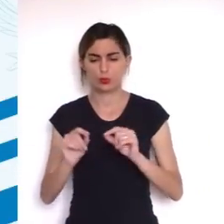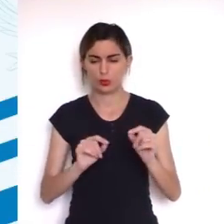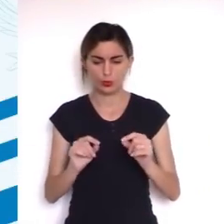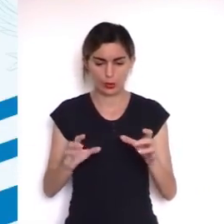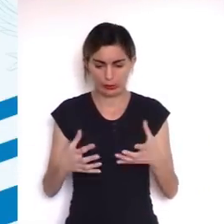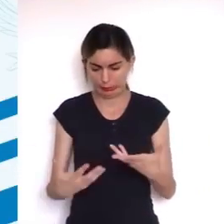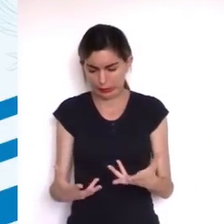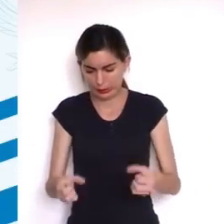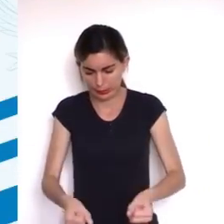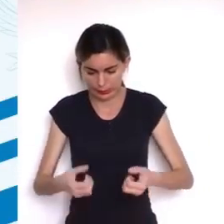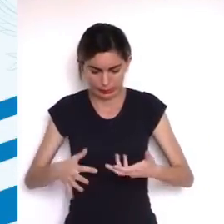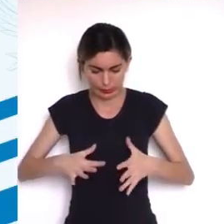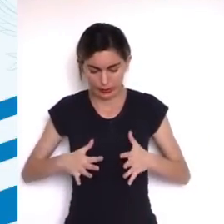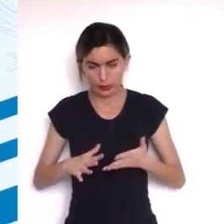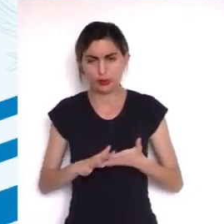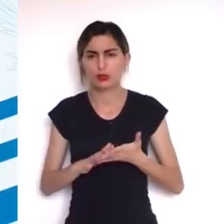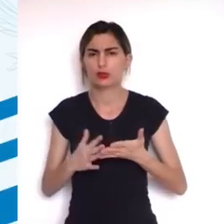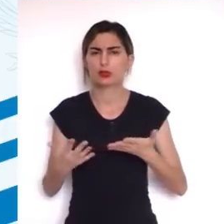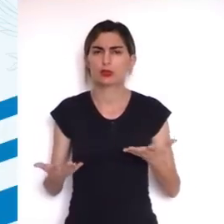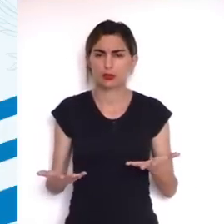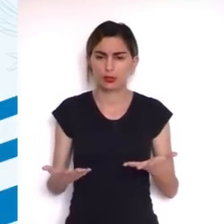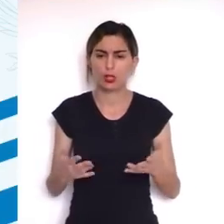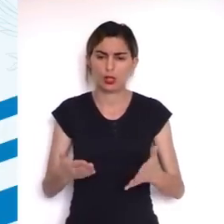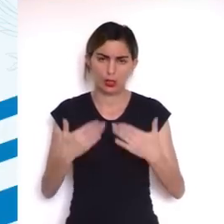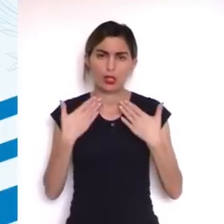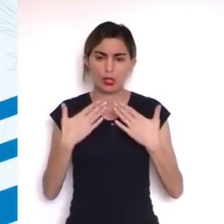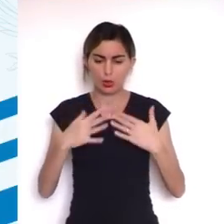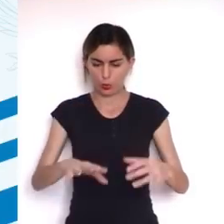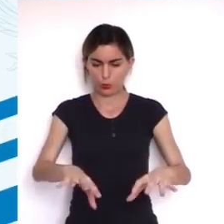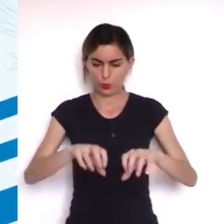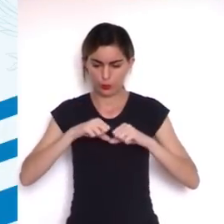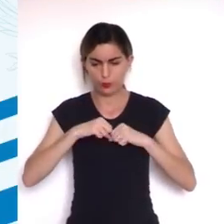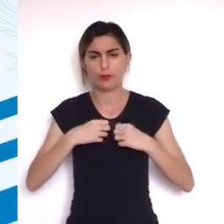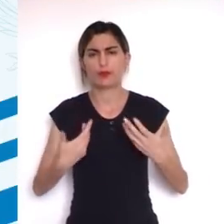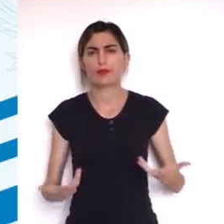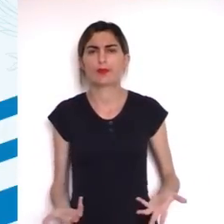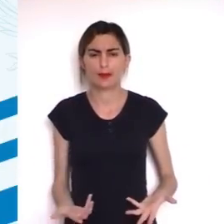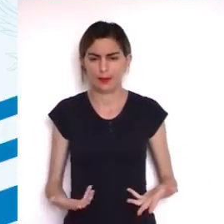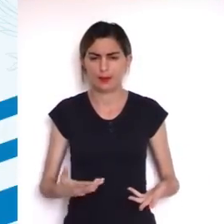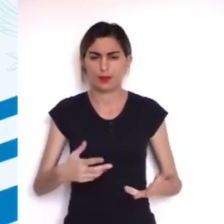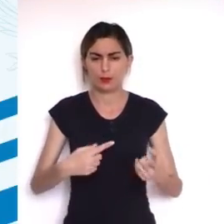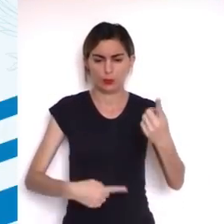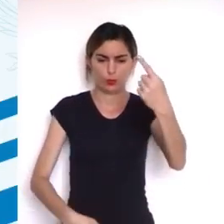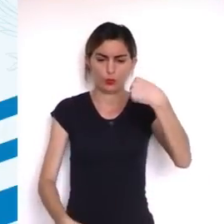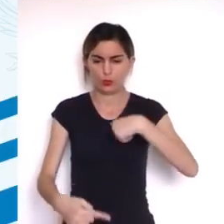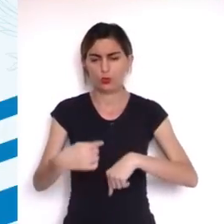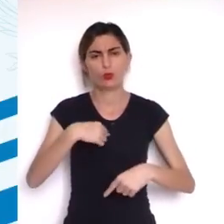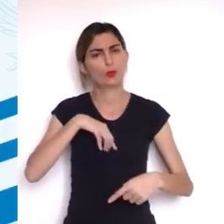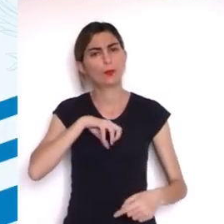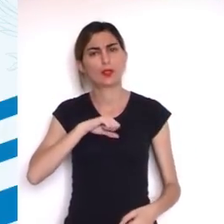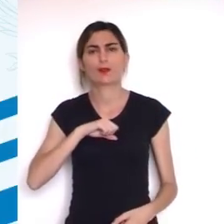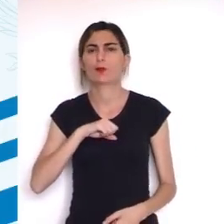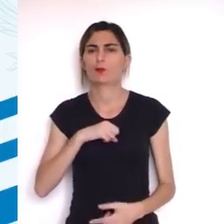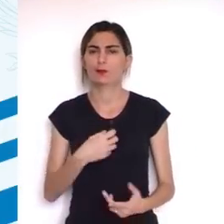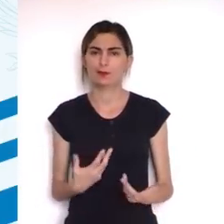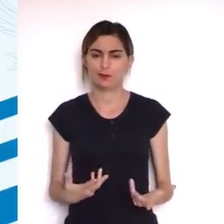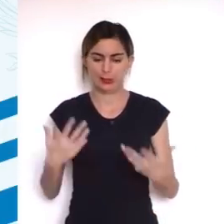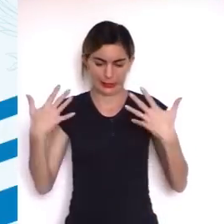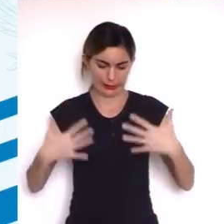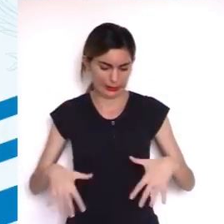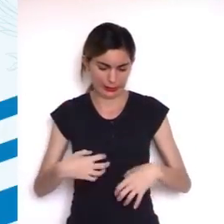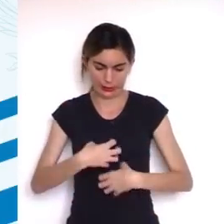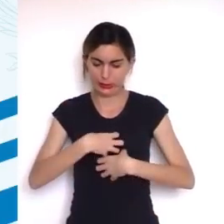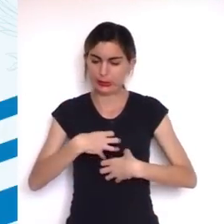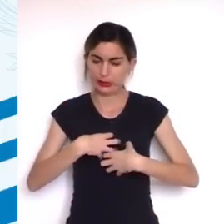Um contato direto. Esse contato direto, o calor passou pela condução e essa